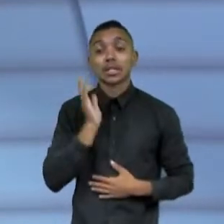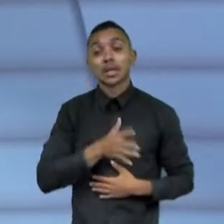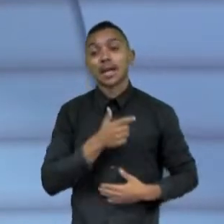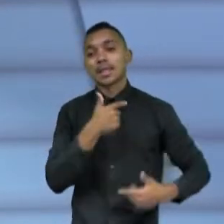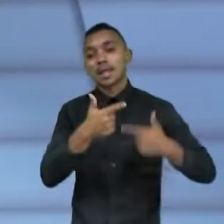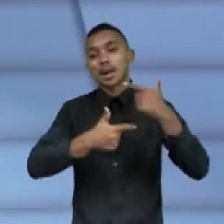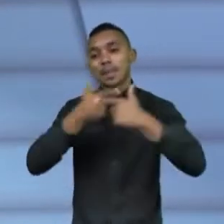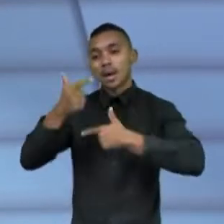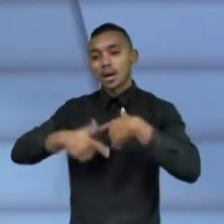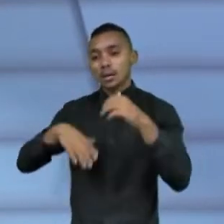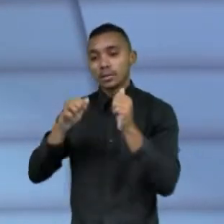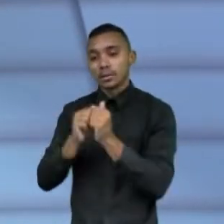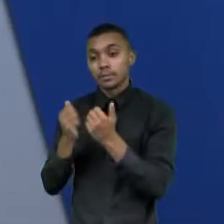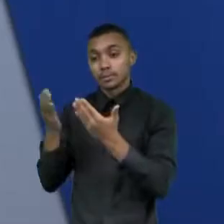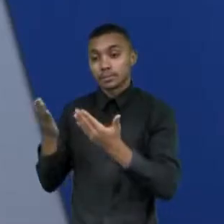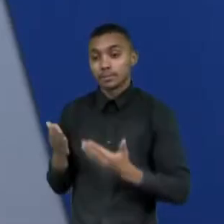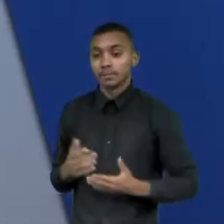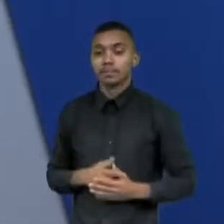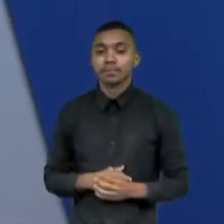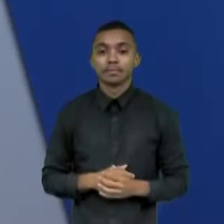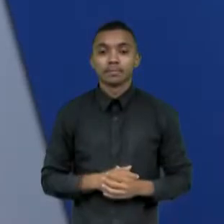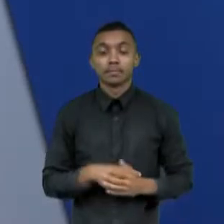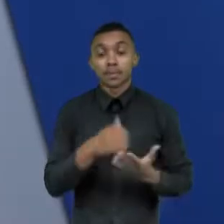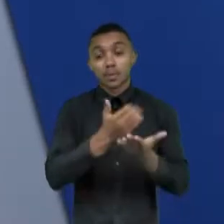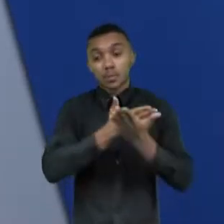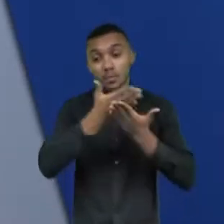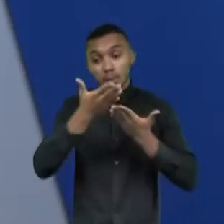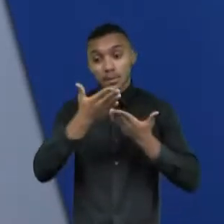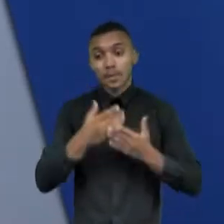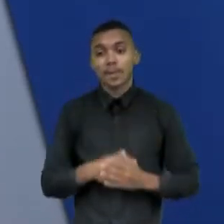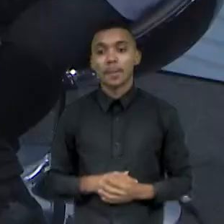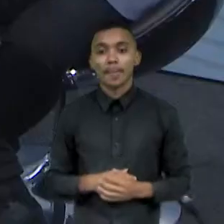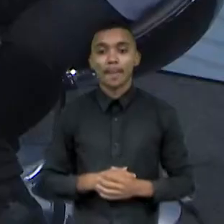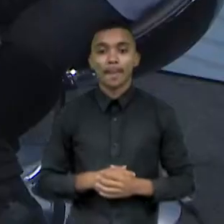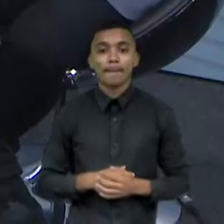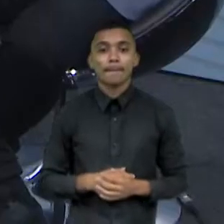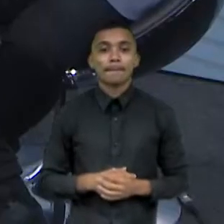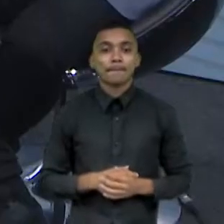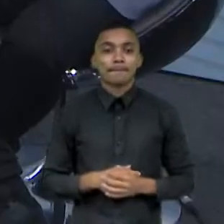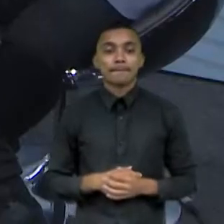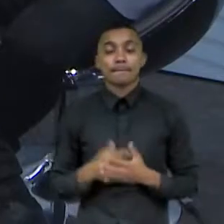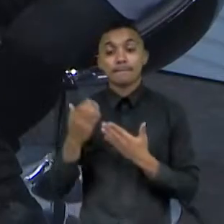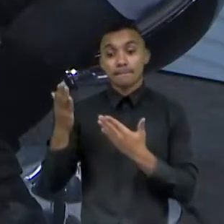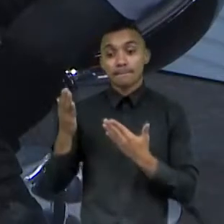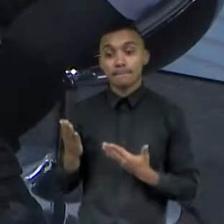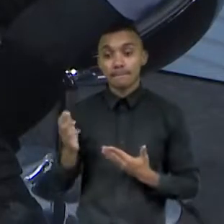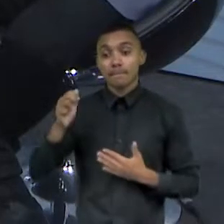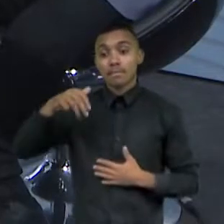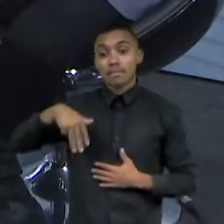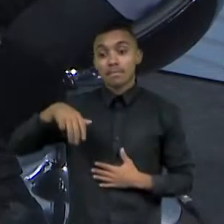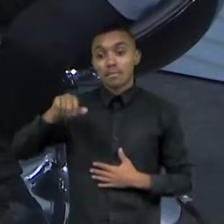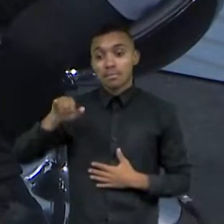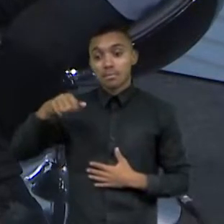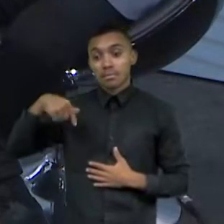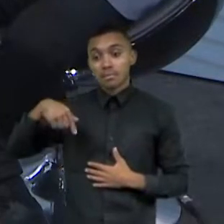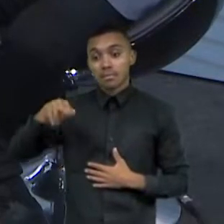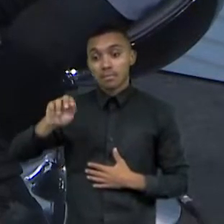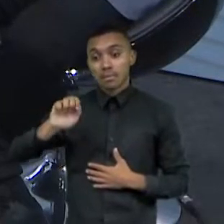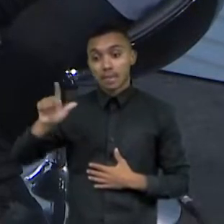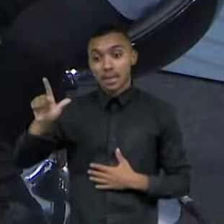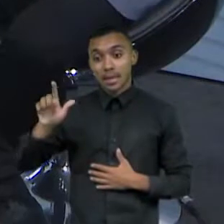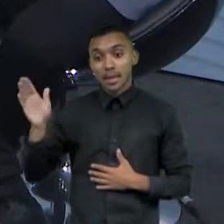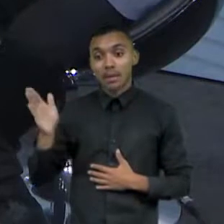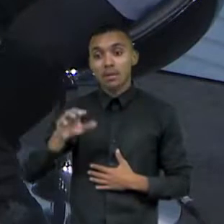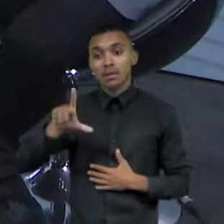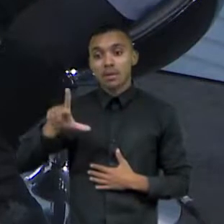junto ao escritório Frei Tito. Está no ar o programa com os meus convidados aqui, o Miguel e a Maria de Lourdes Vieira, e a